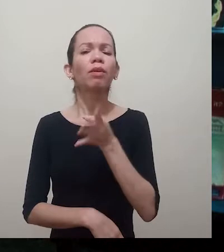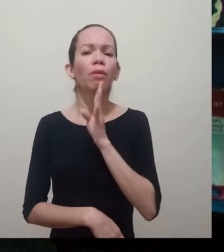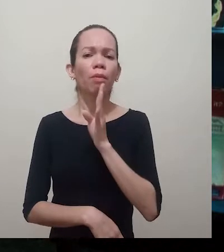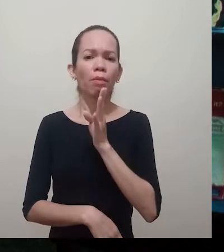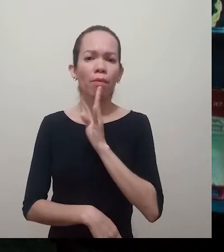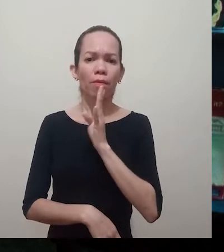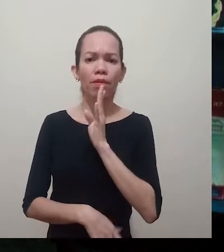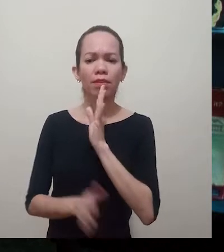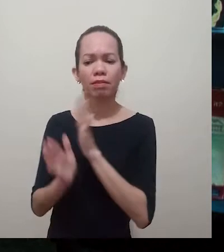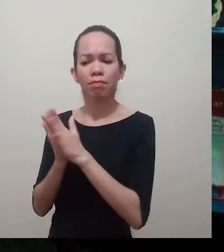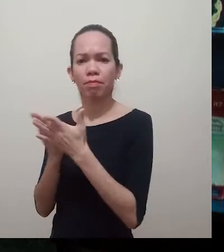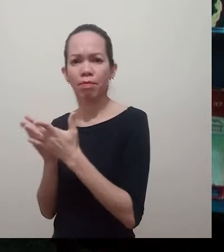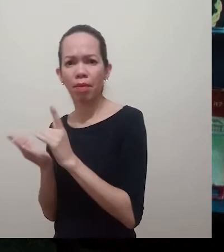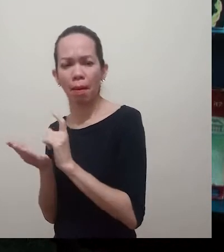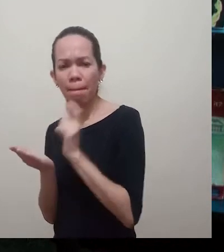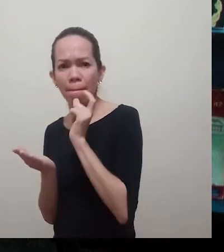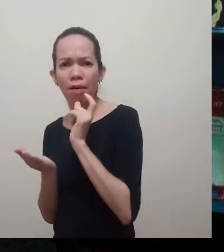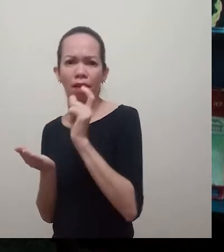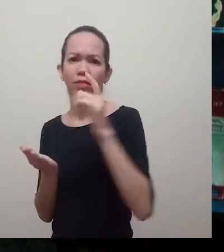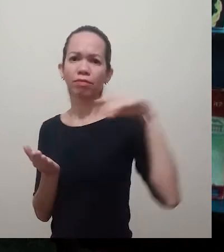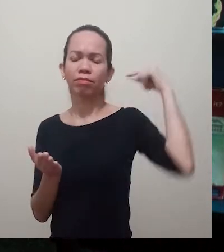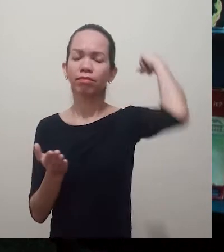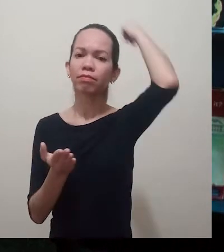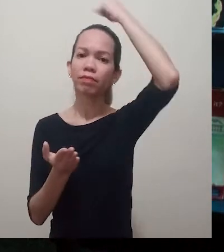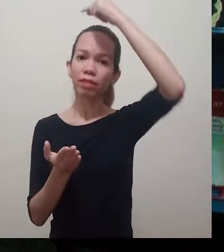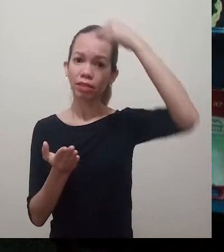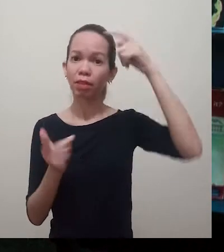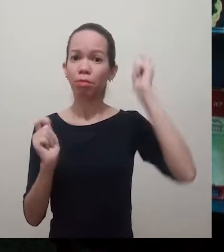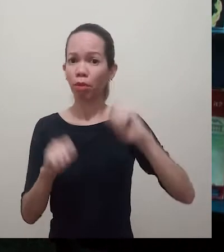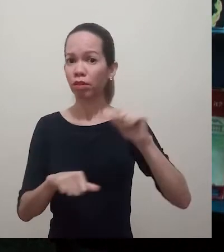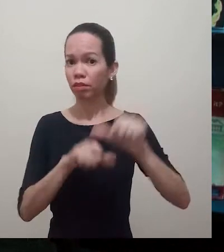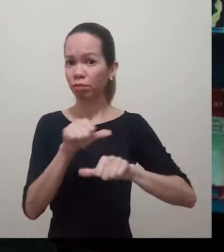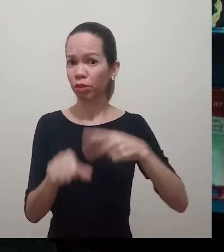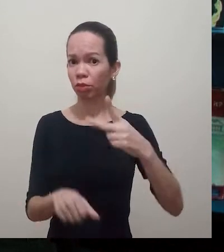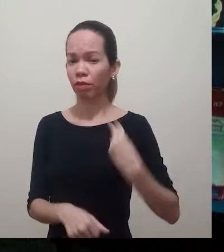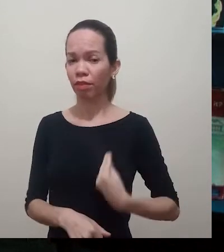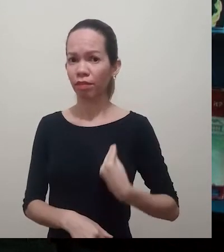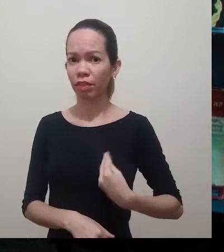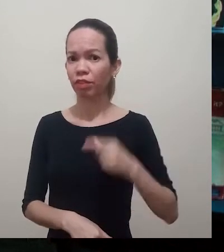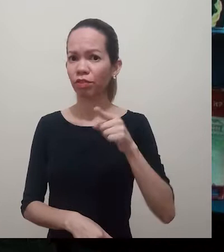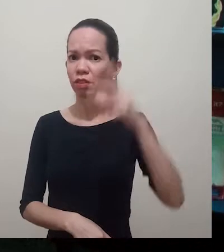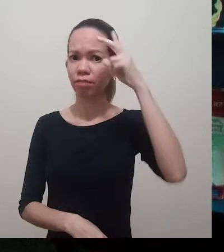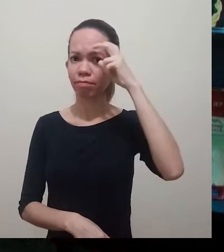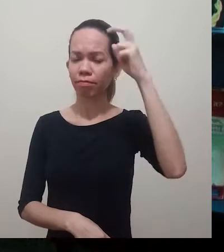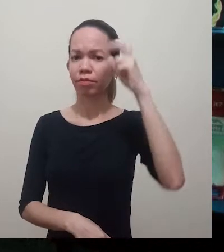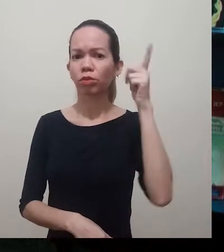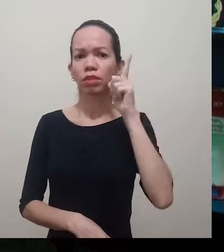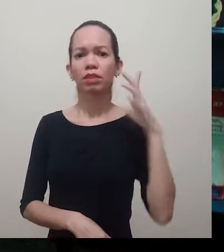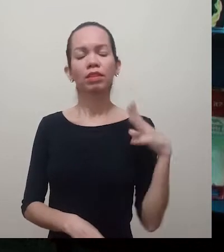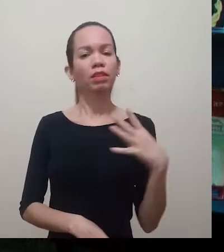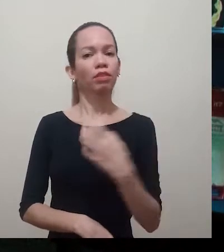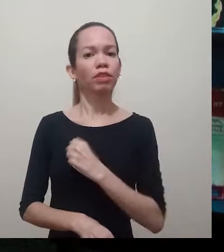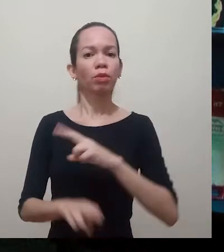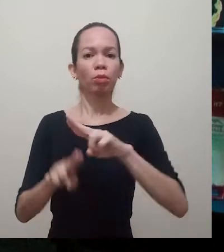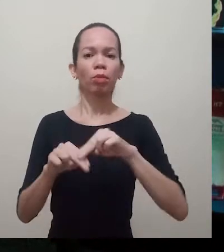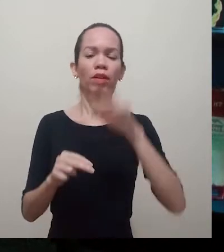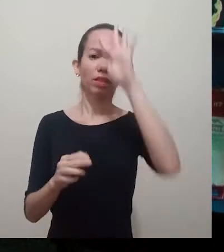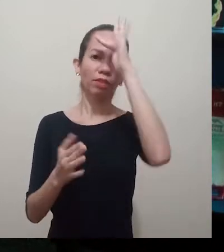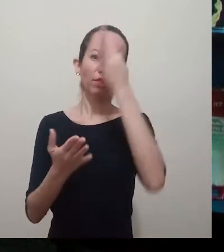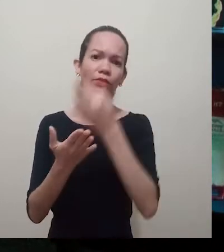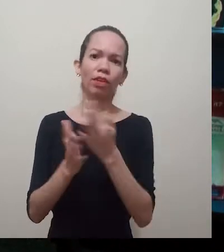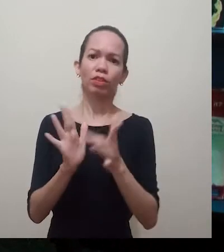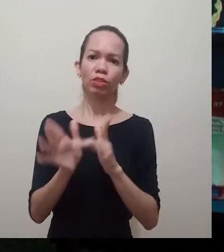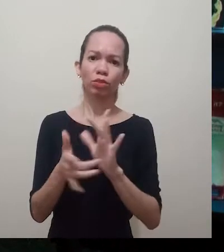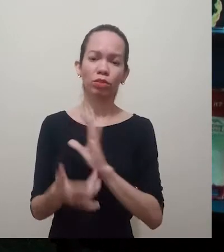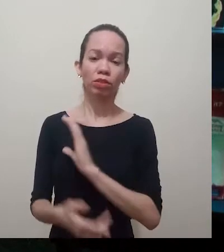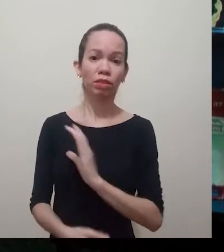que podem tornar de sábio para a salvação pela fé em cristo jesus verso 16